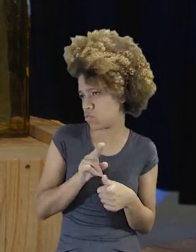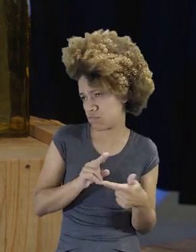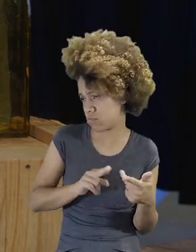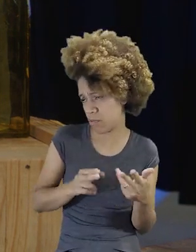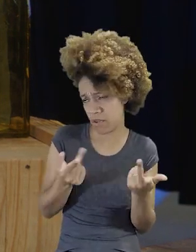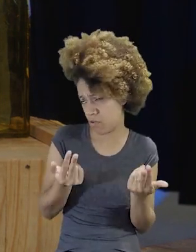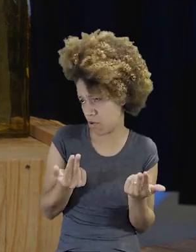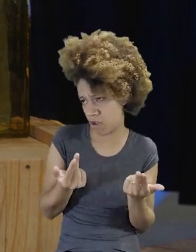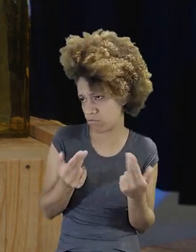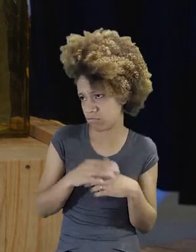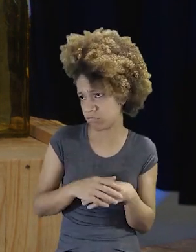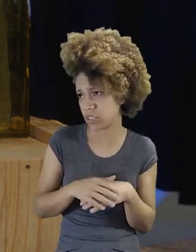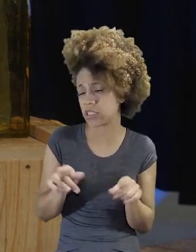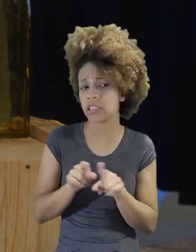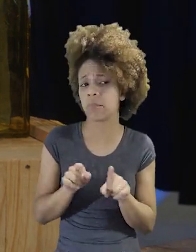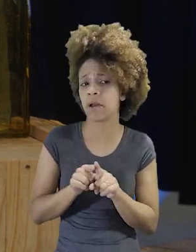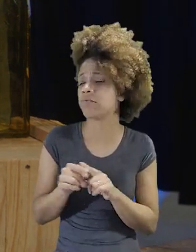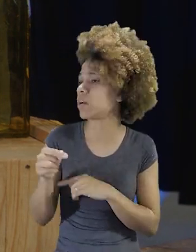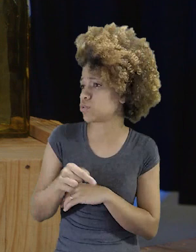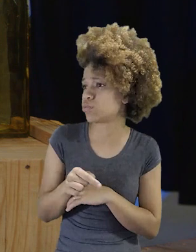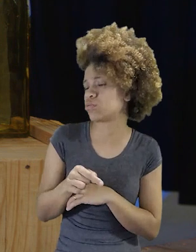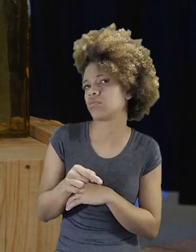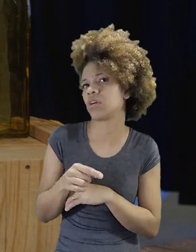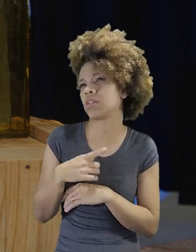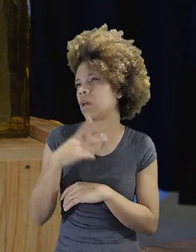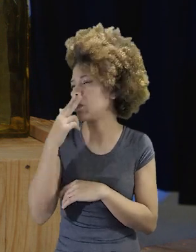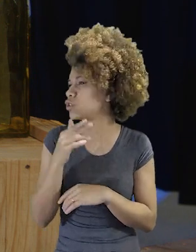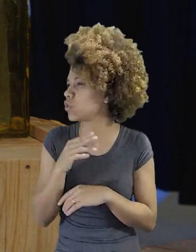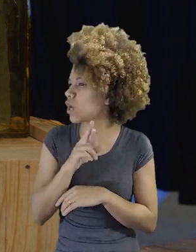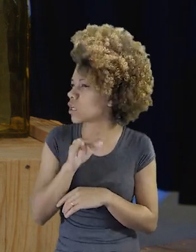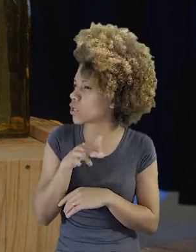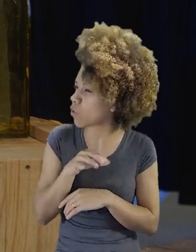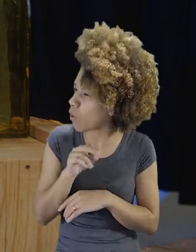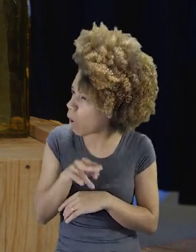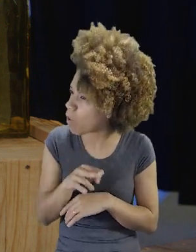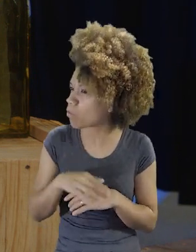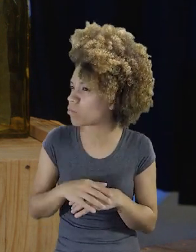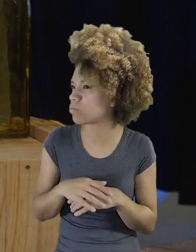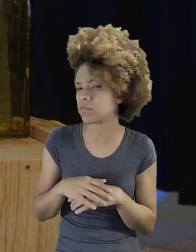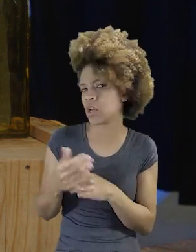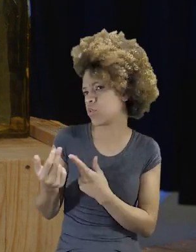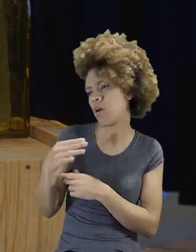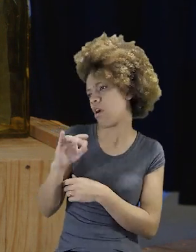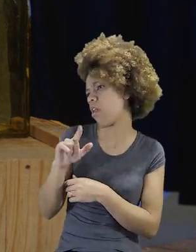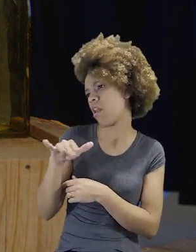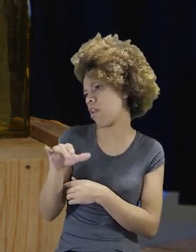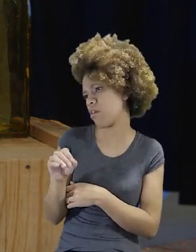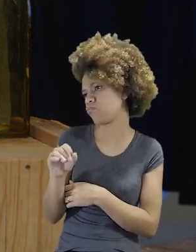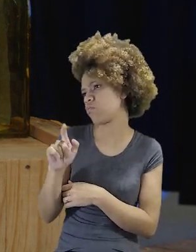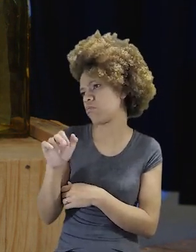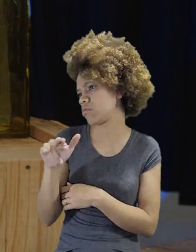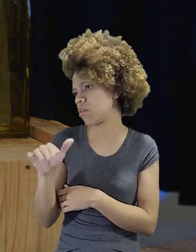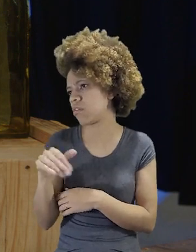mesmo é o mesmo nome que se usa antes lá né inclusive aqui tu vai porque foi o encontro chamava muito de linha de soco igual